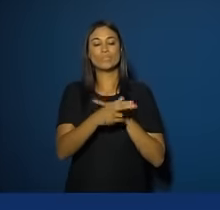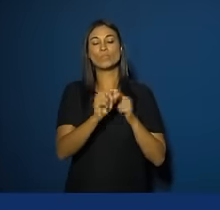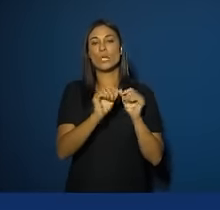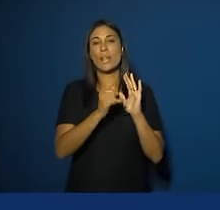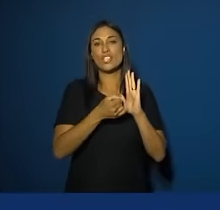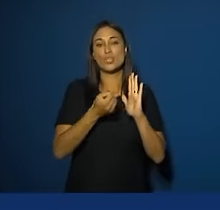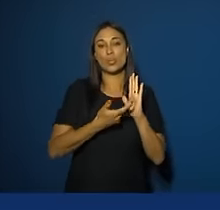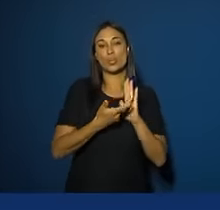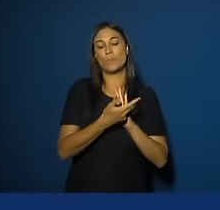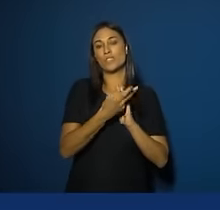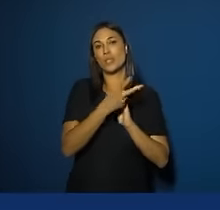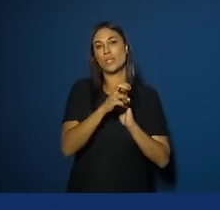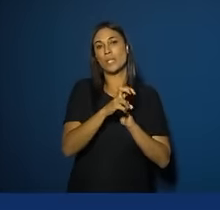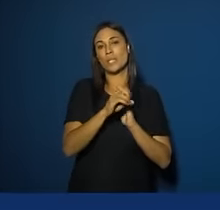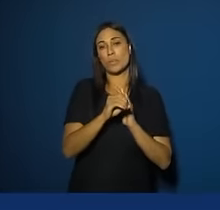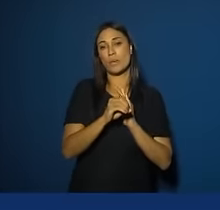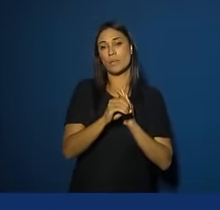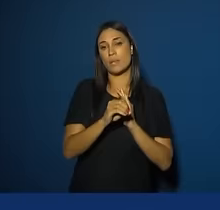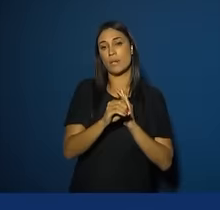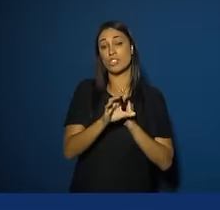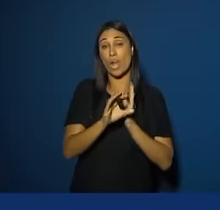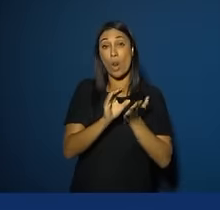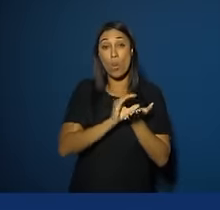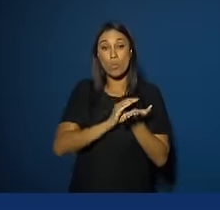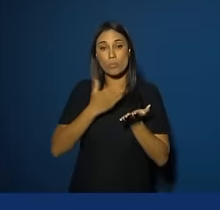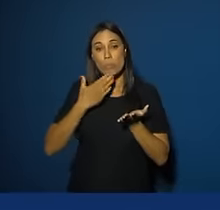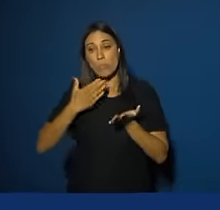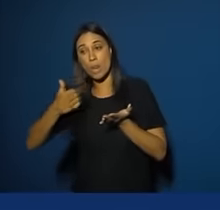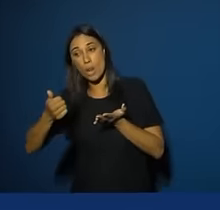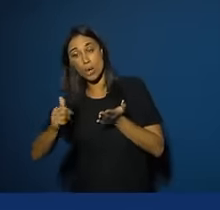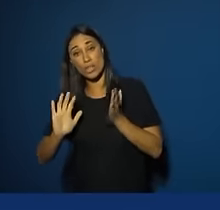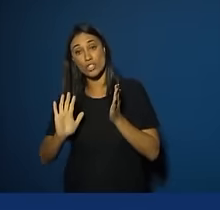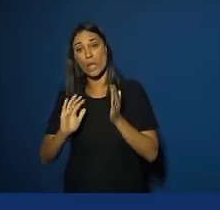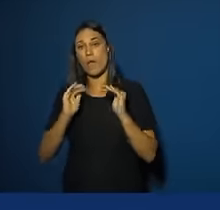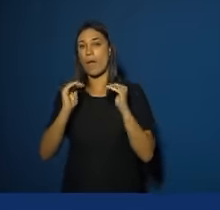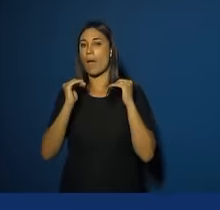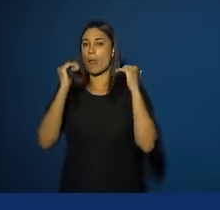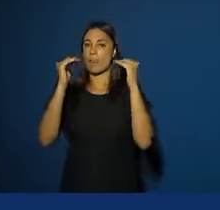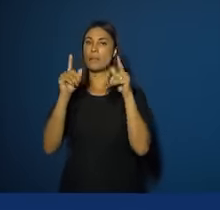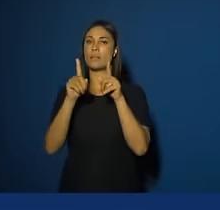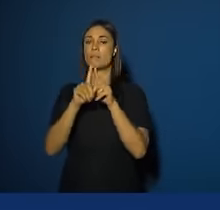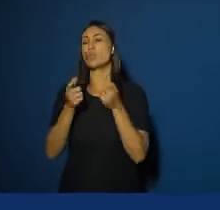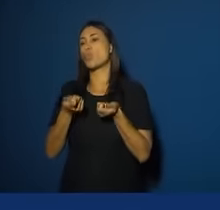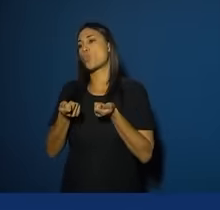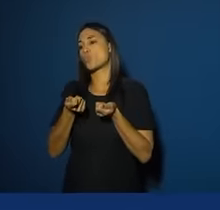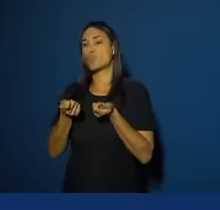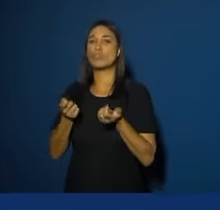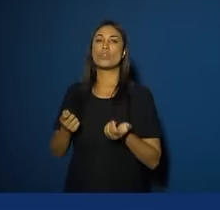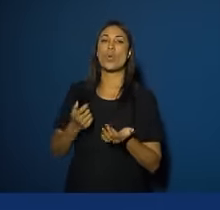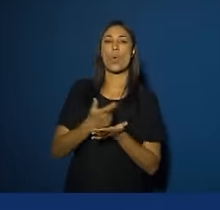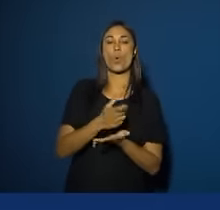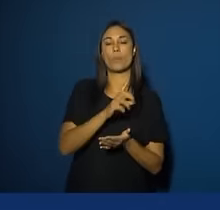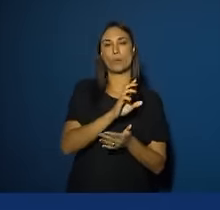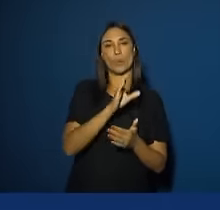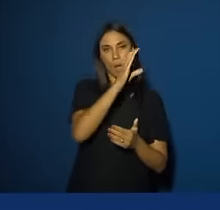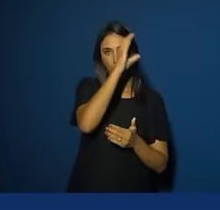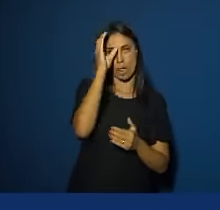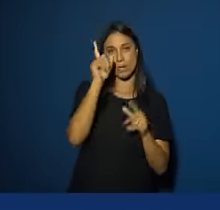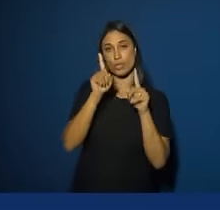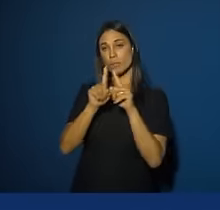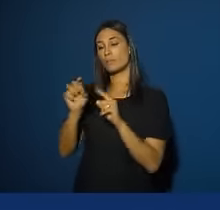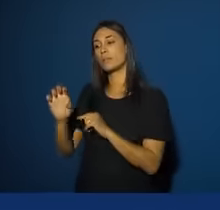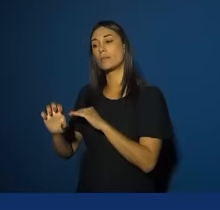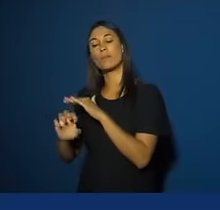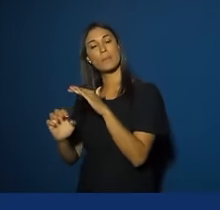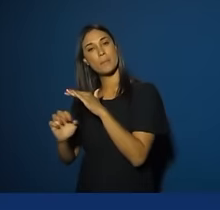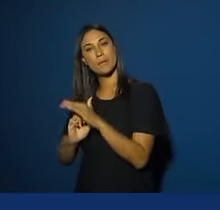aí, 250, 300 bips, o lucro já deve melhorar, além do poder de compra do cliente da empresa. Mas